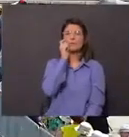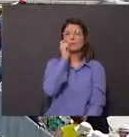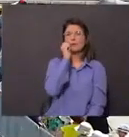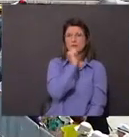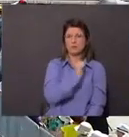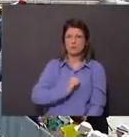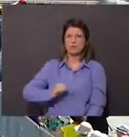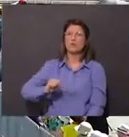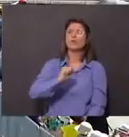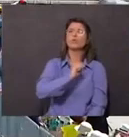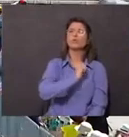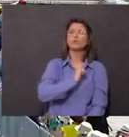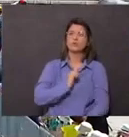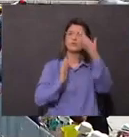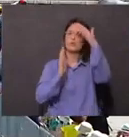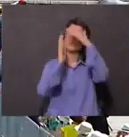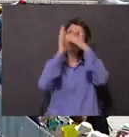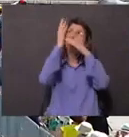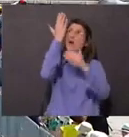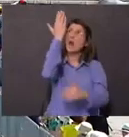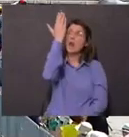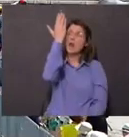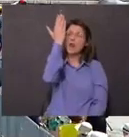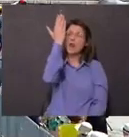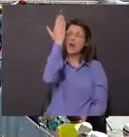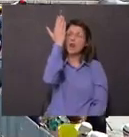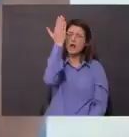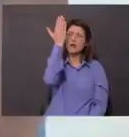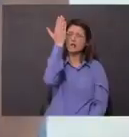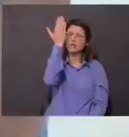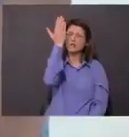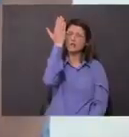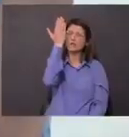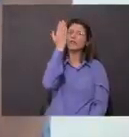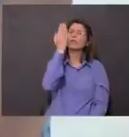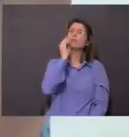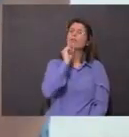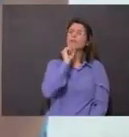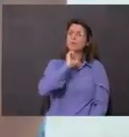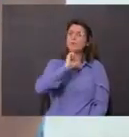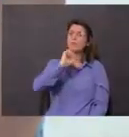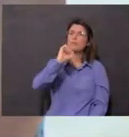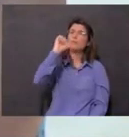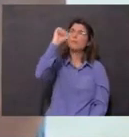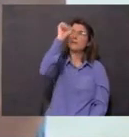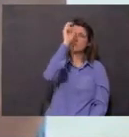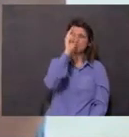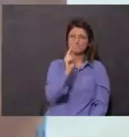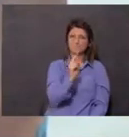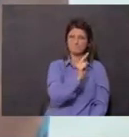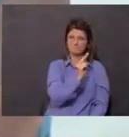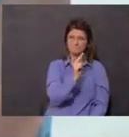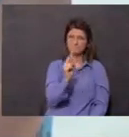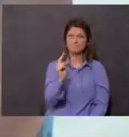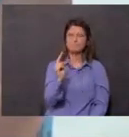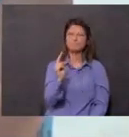dizer: Pai nosso que estais nos céus, santificado seja o